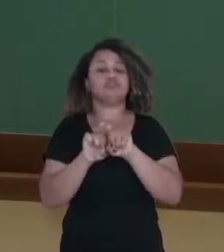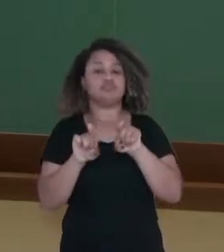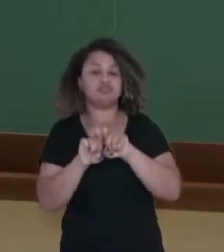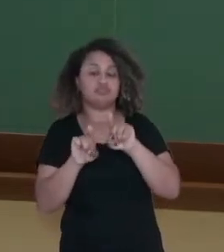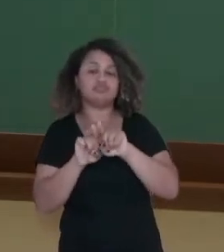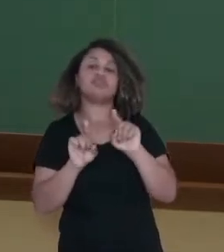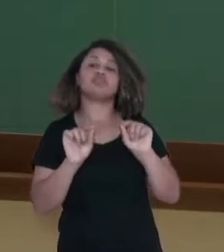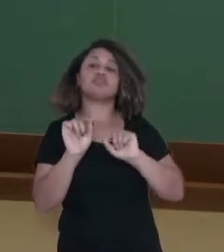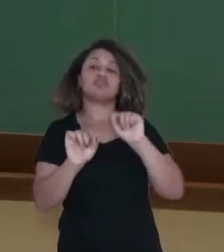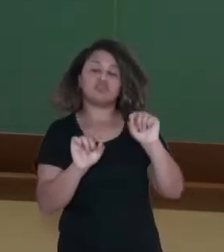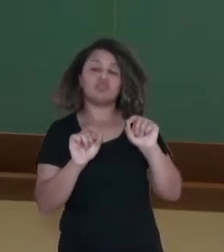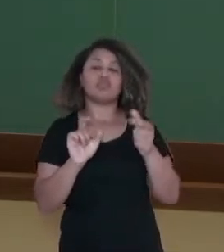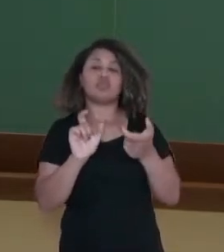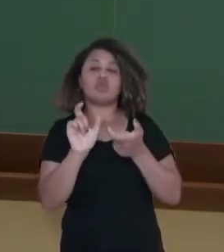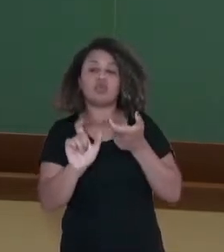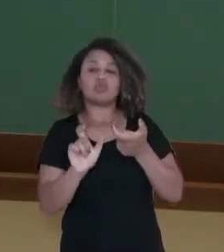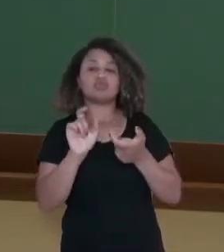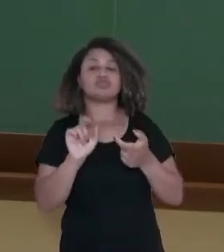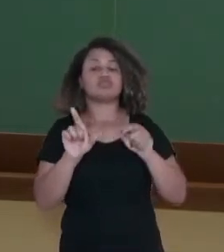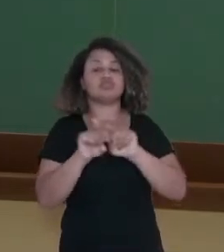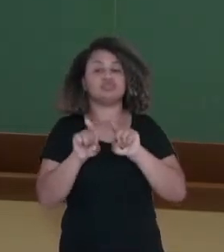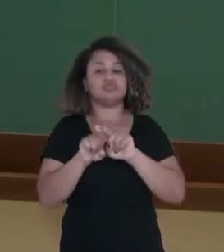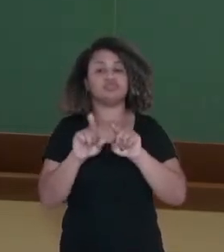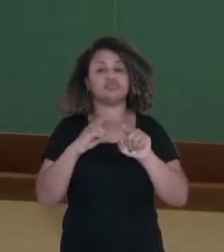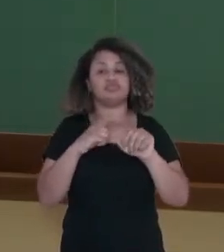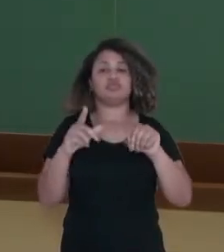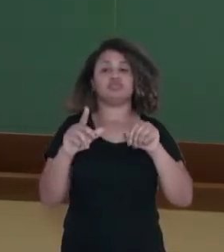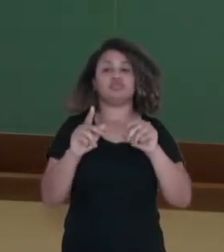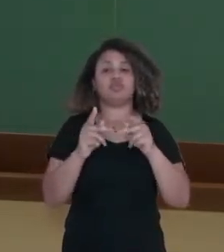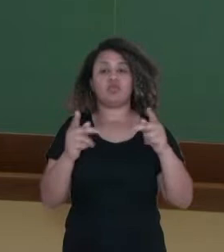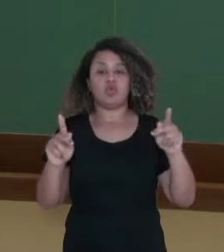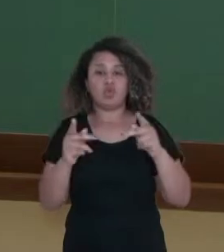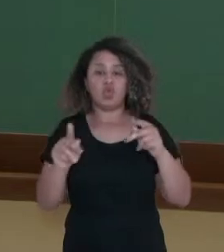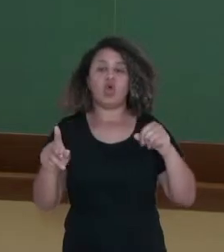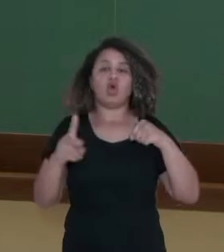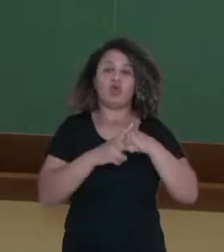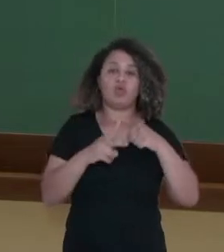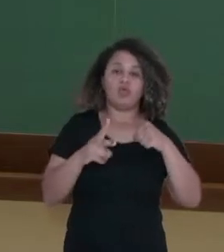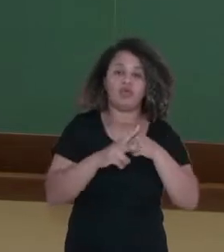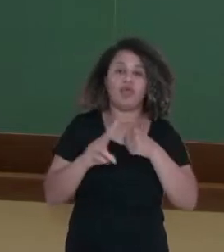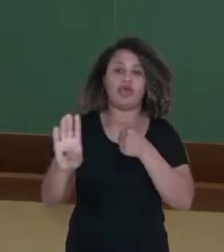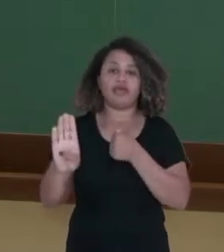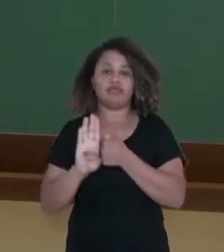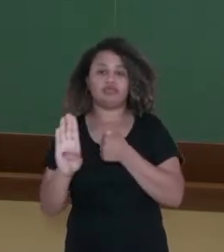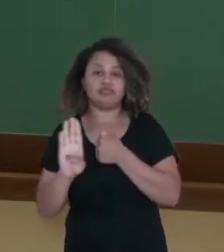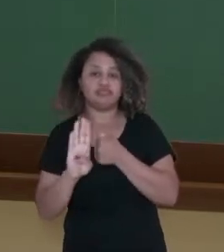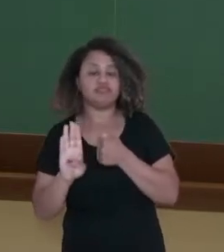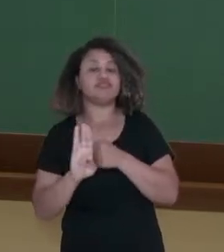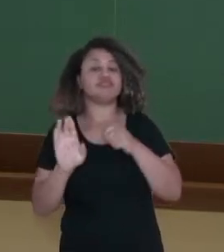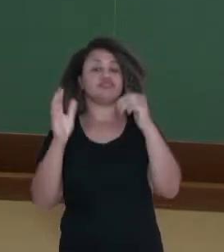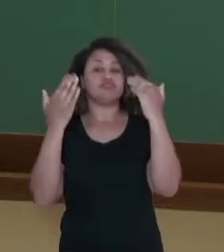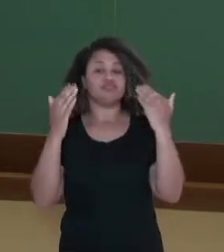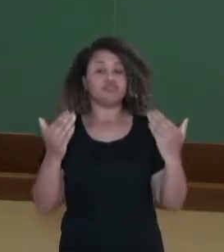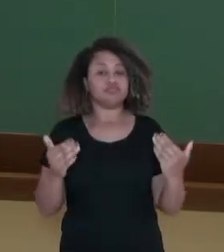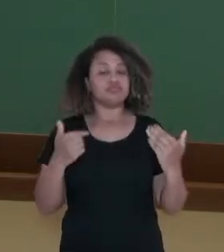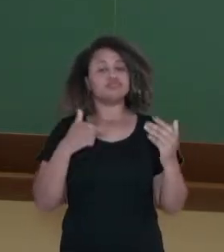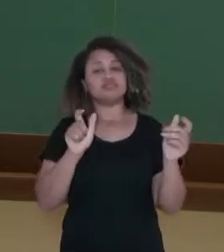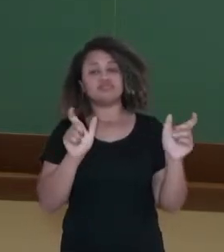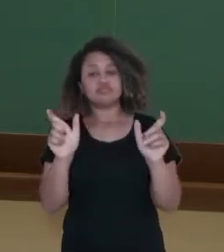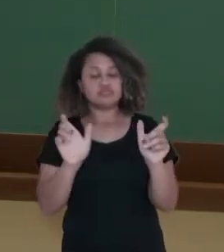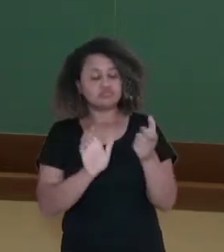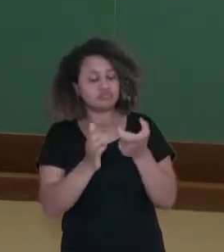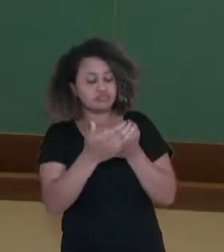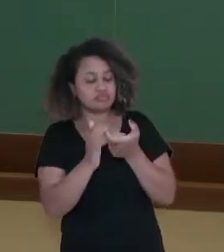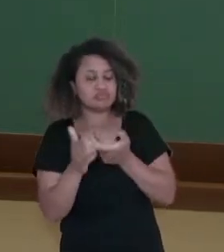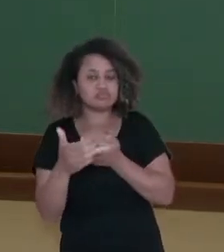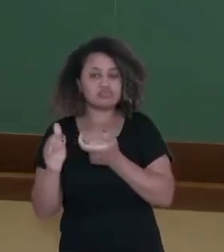quando trabalha com morfossintaxe, a gente trabalha com pronomes, verbos, substantivos, né? A gente analisa essas palavras, esse